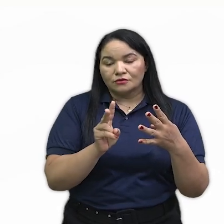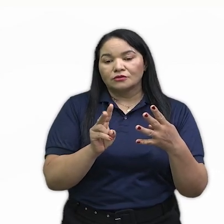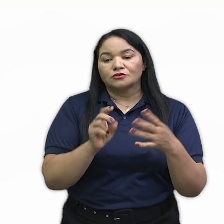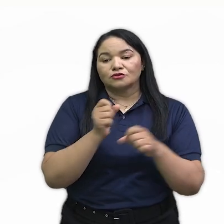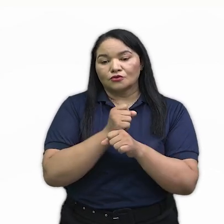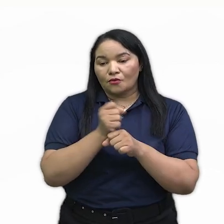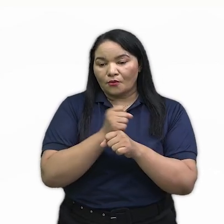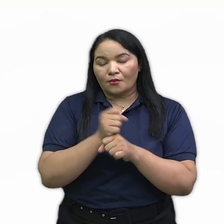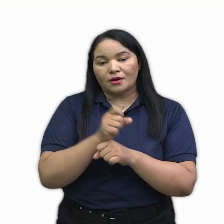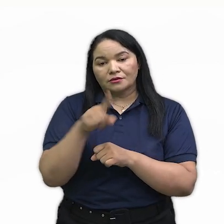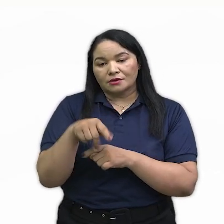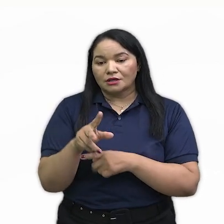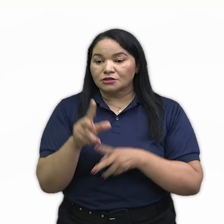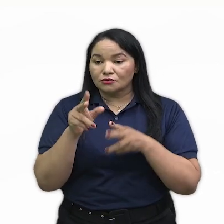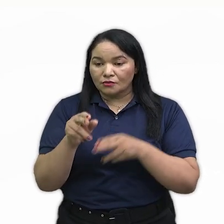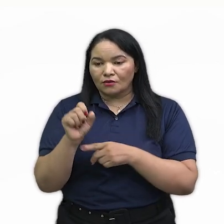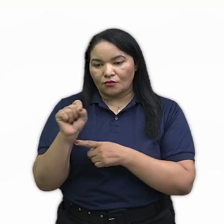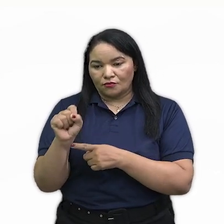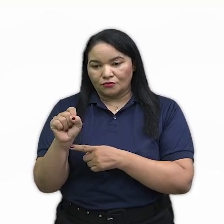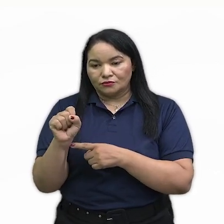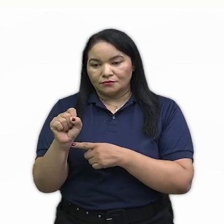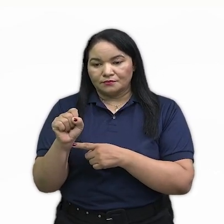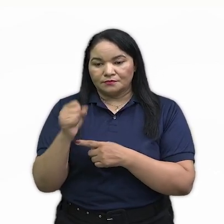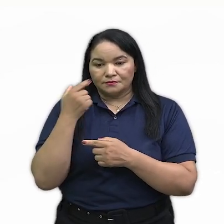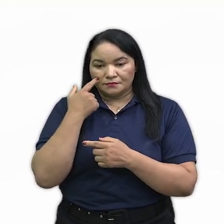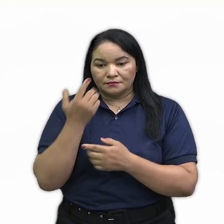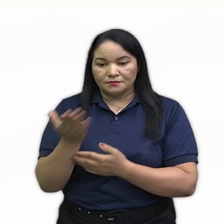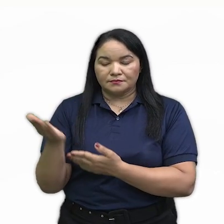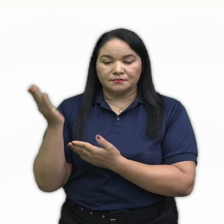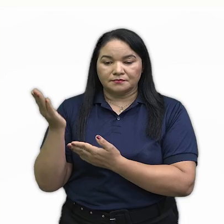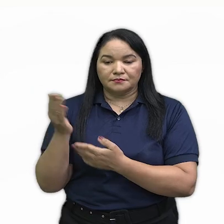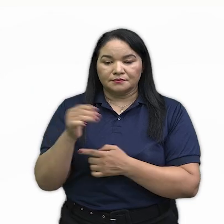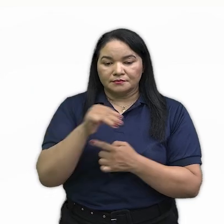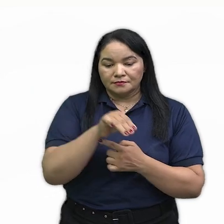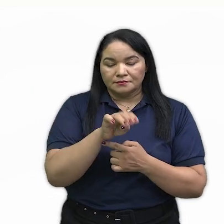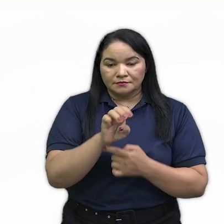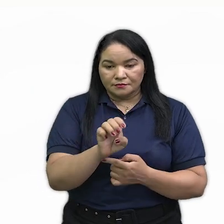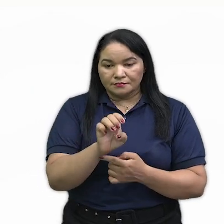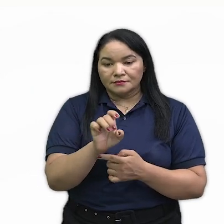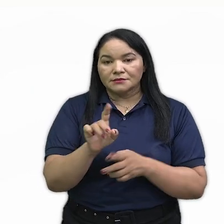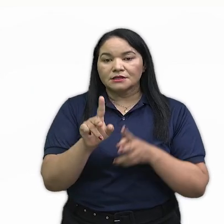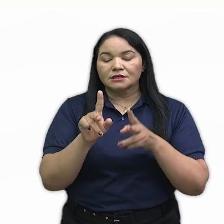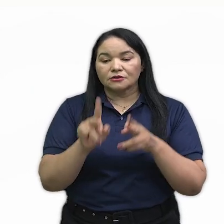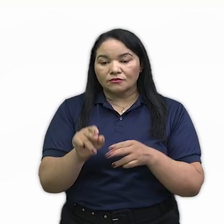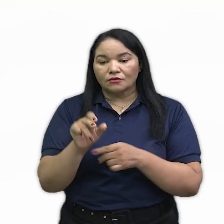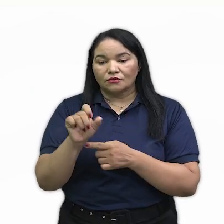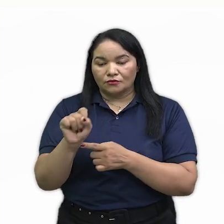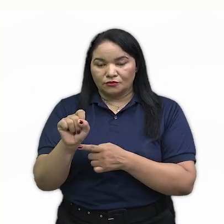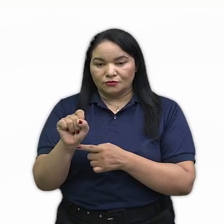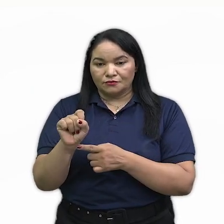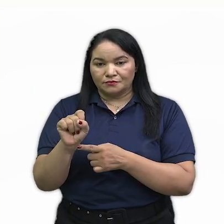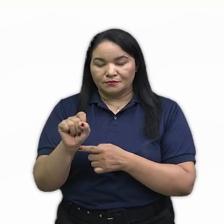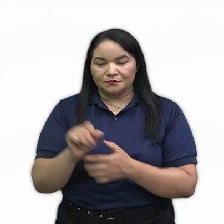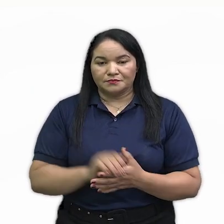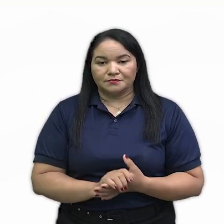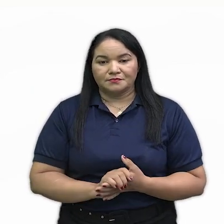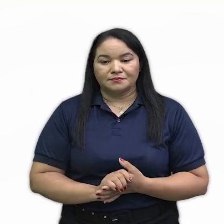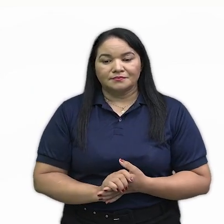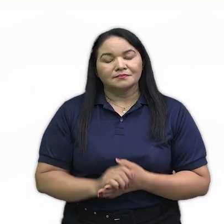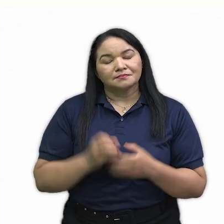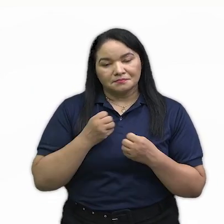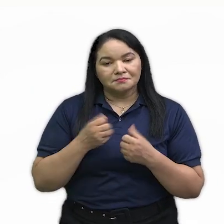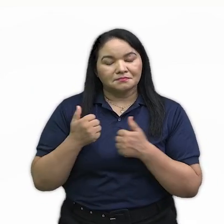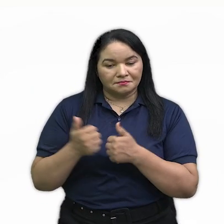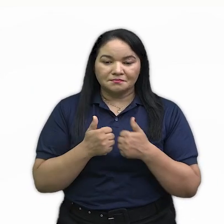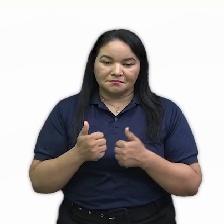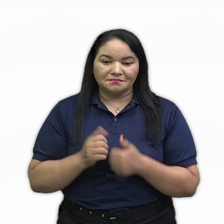foi igual a 8. Então, aqui, ó, a média, ela vai ser igual a 8. Uma média muito boa, por sinal,